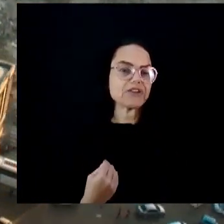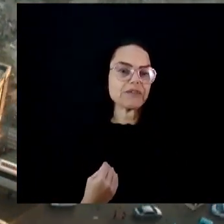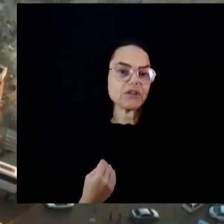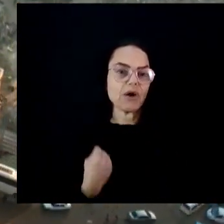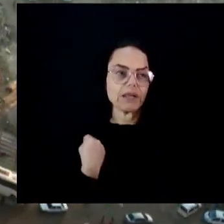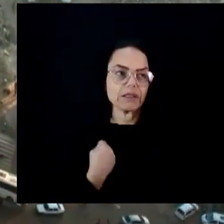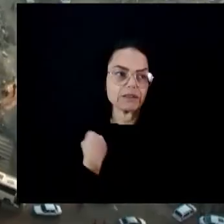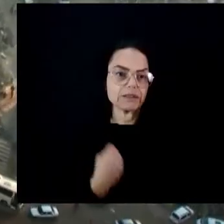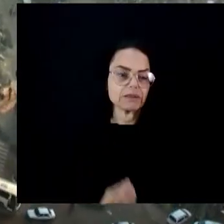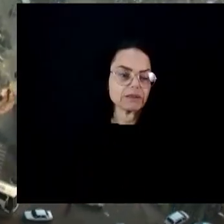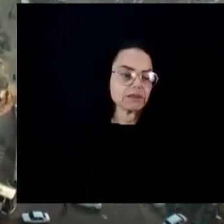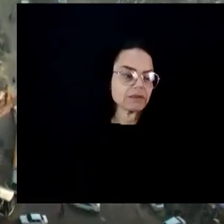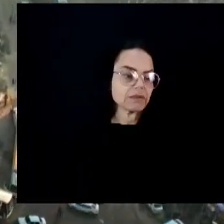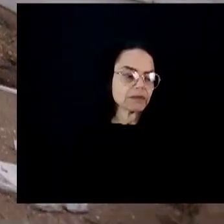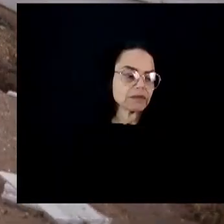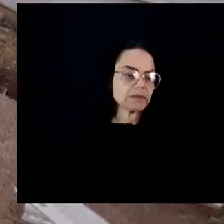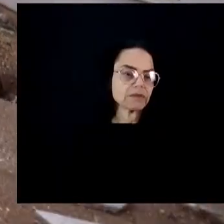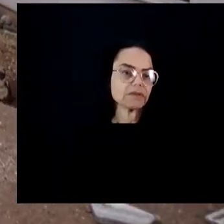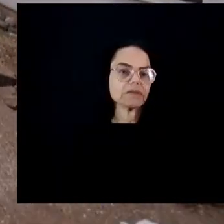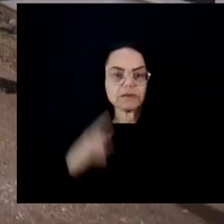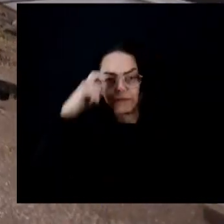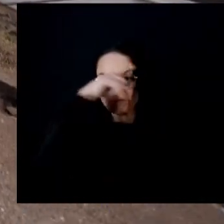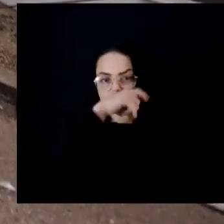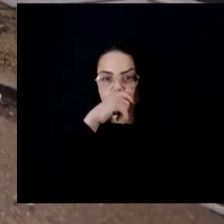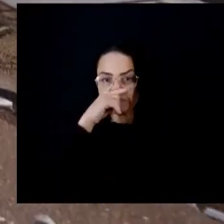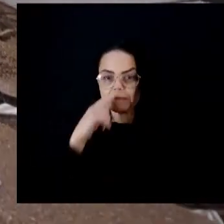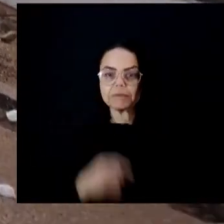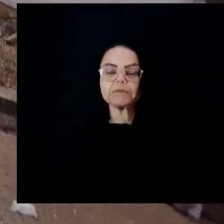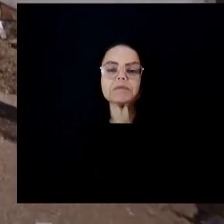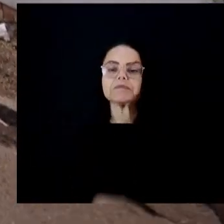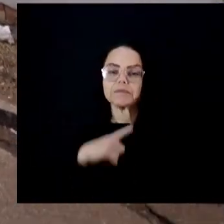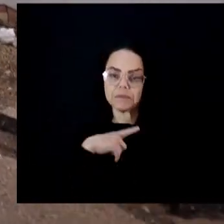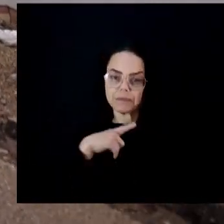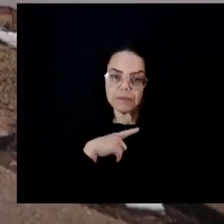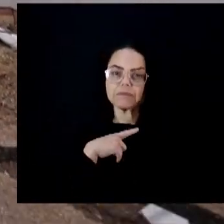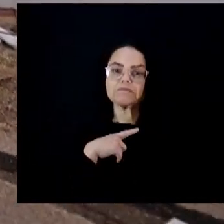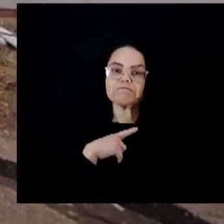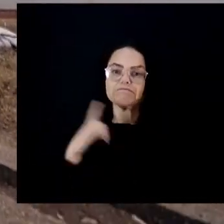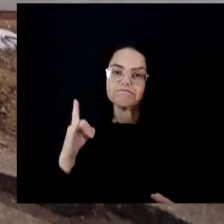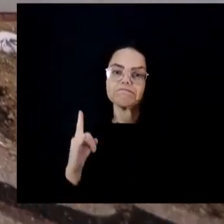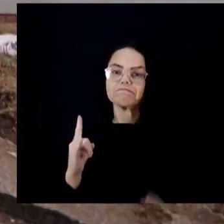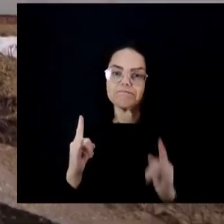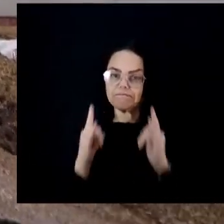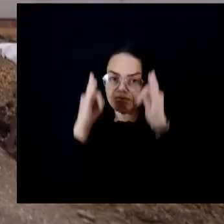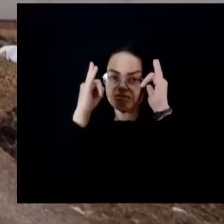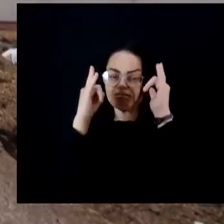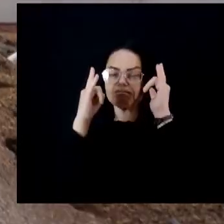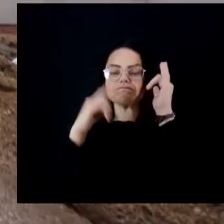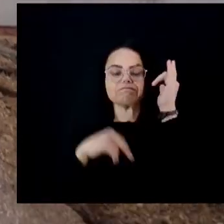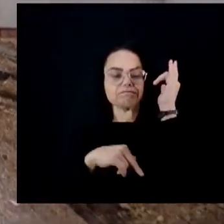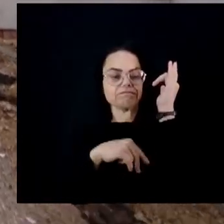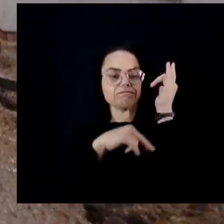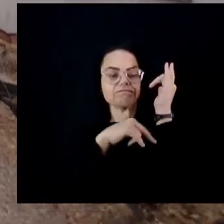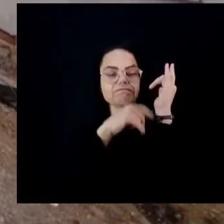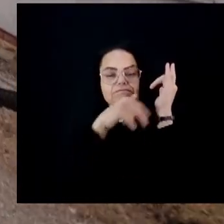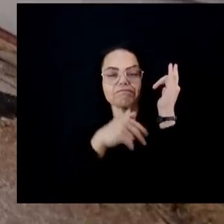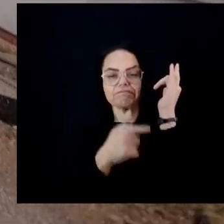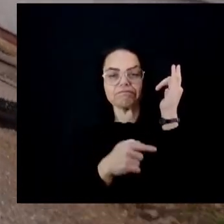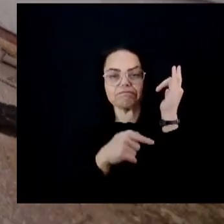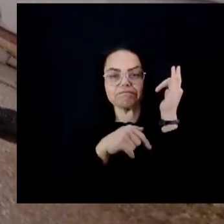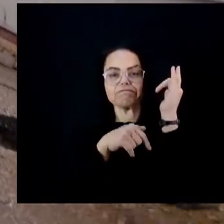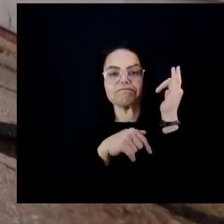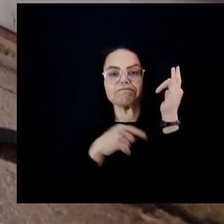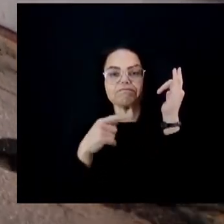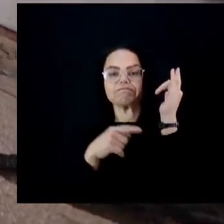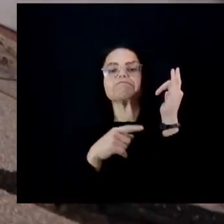um edifício, fica mais difícil. Então, se você tiver andares muito altos, fica muito difícil evacuar. Então, geralmente